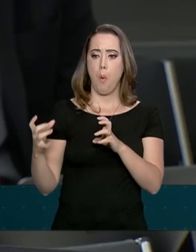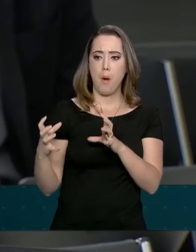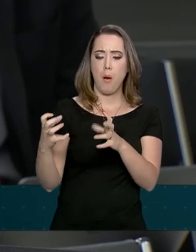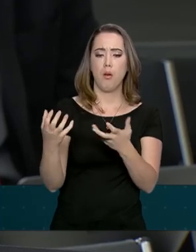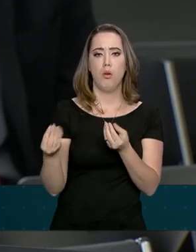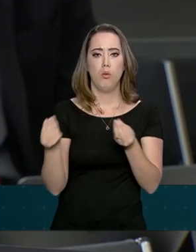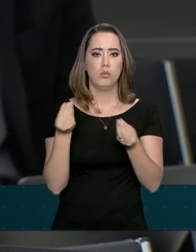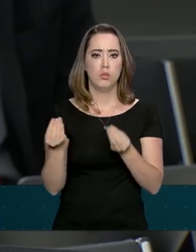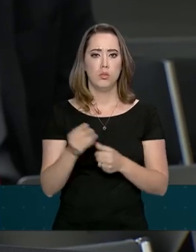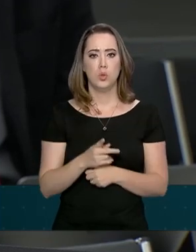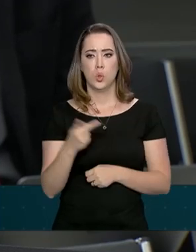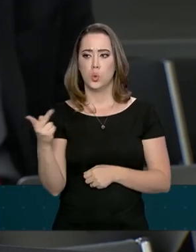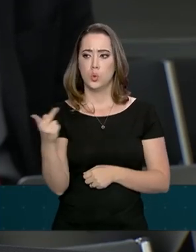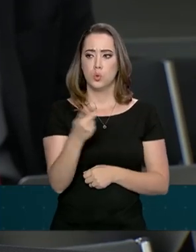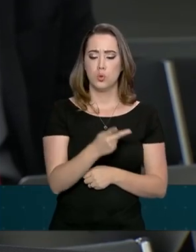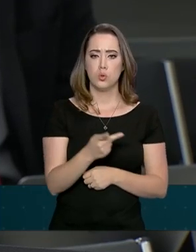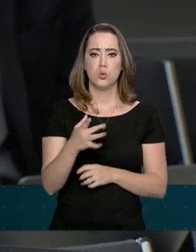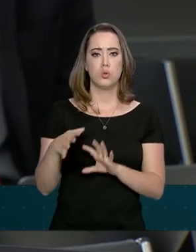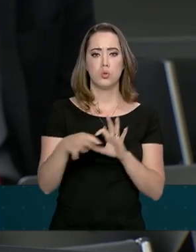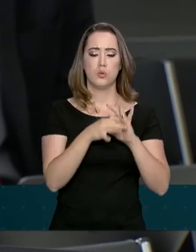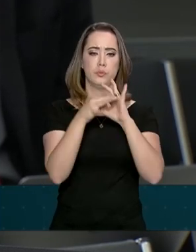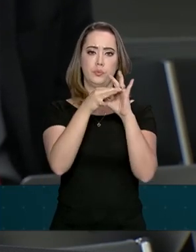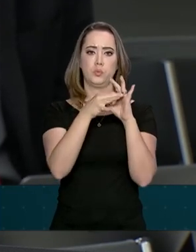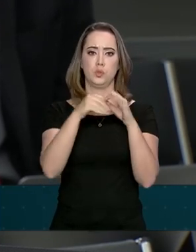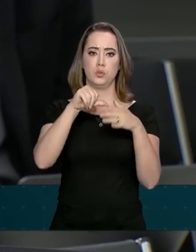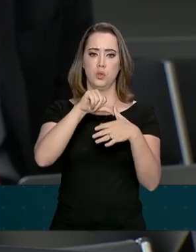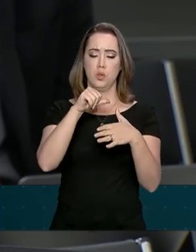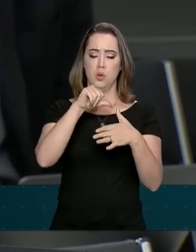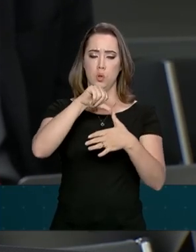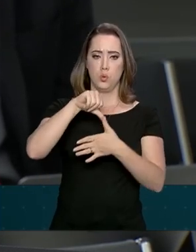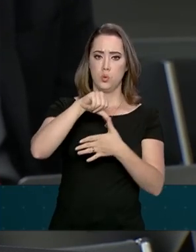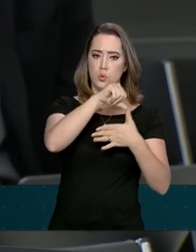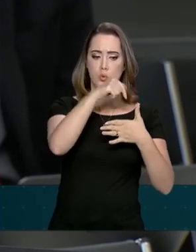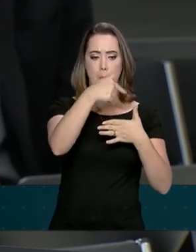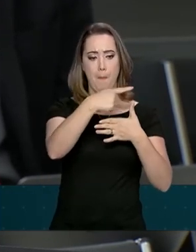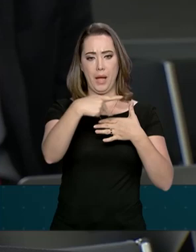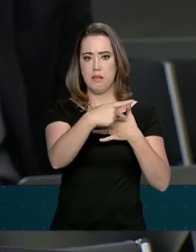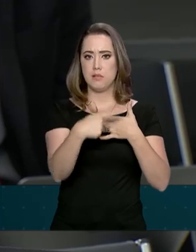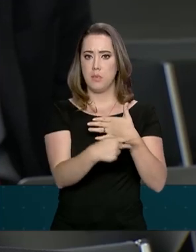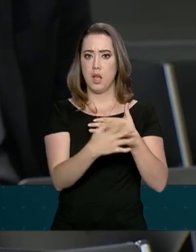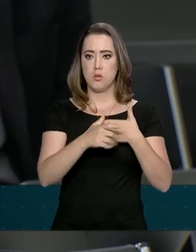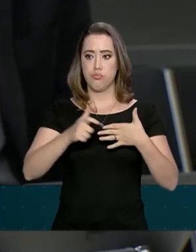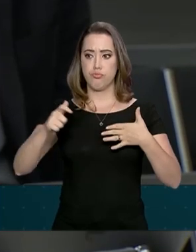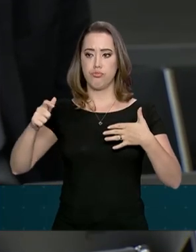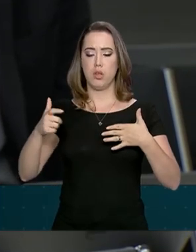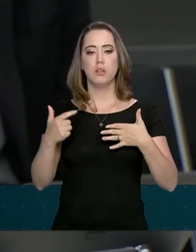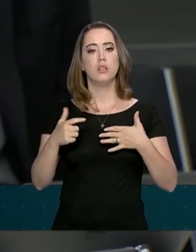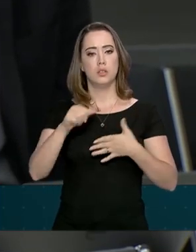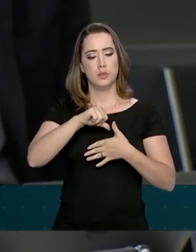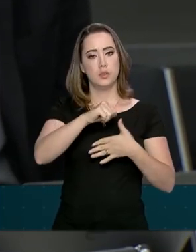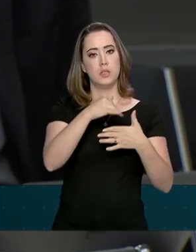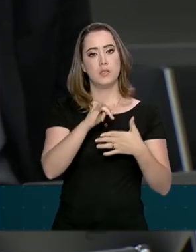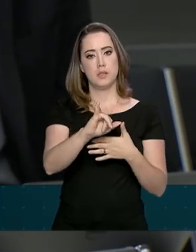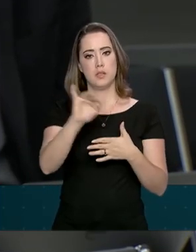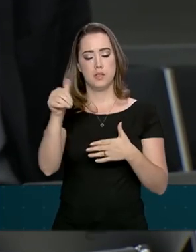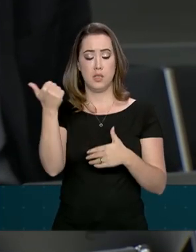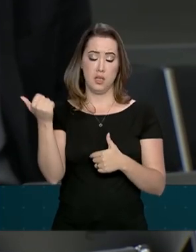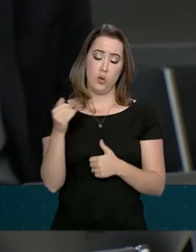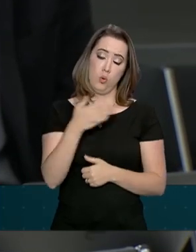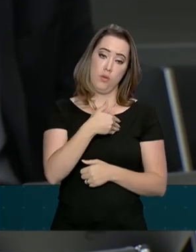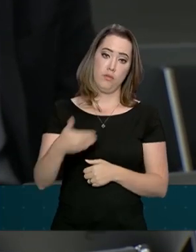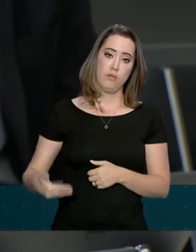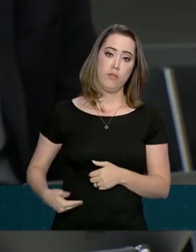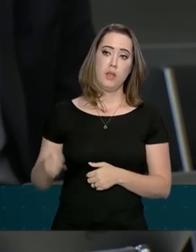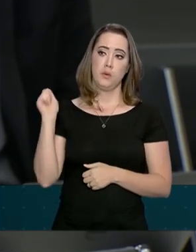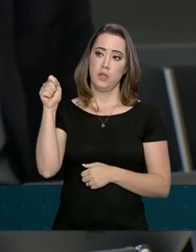os dois maiores parceiros na américa do sul em caso de uma mudança de governo na argentina